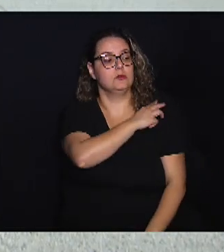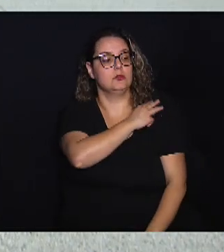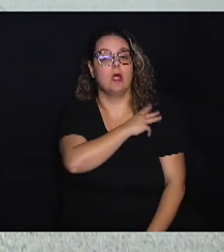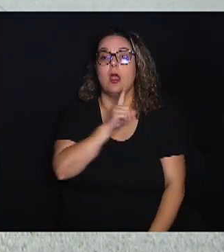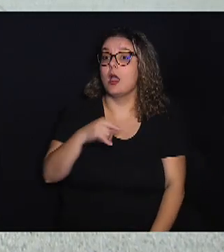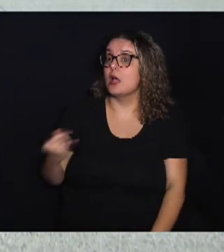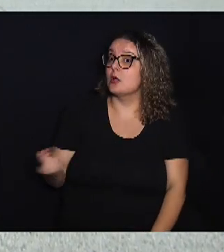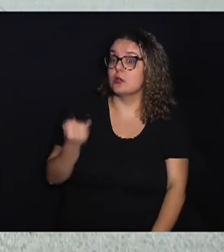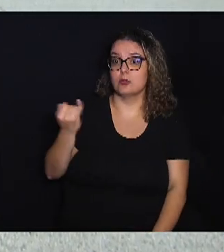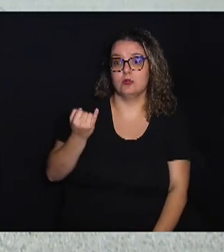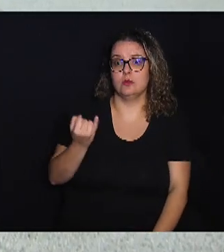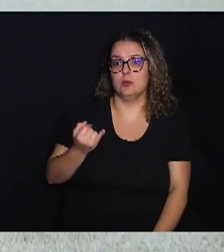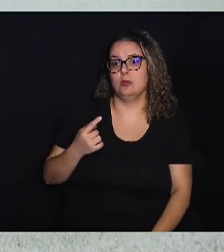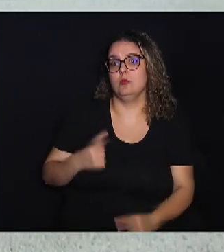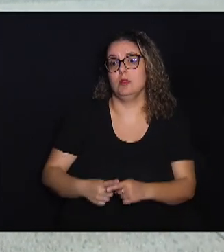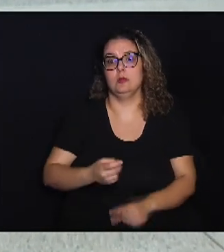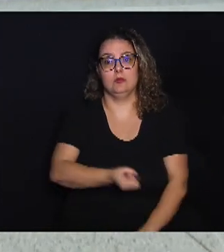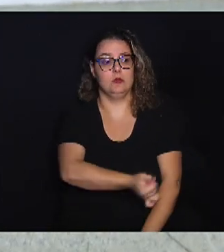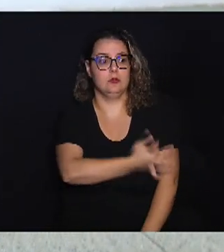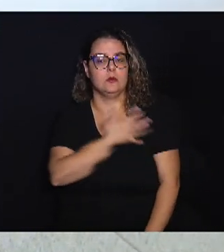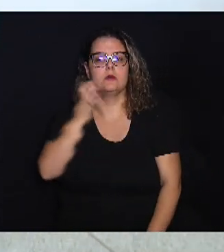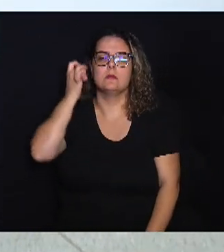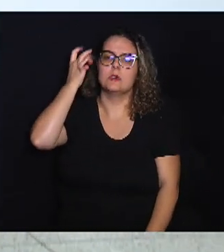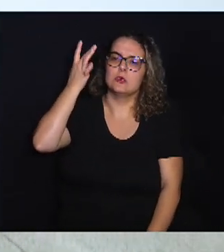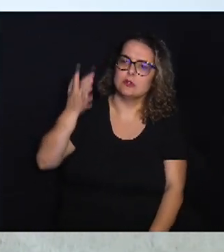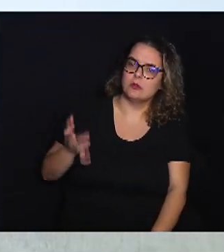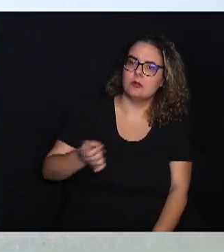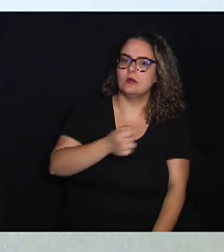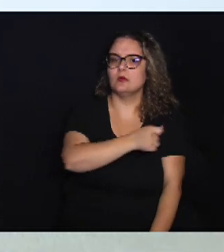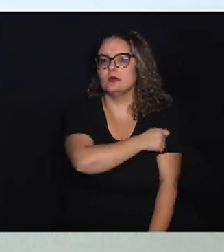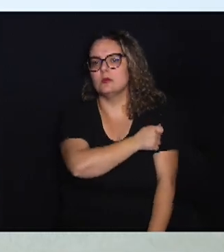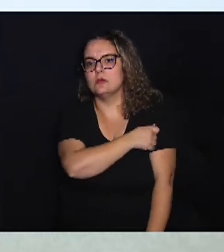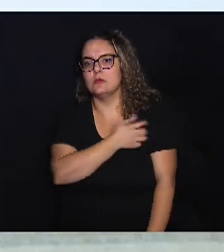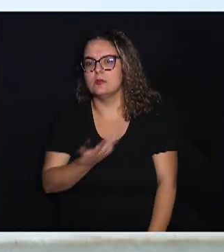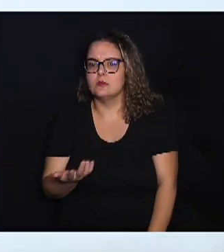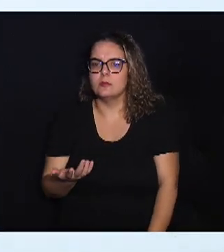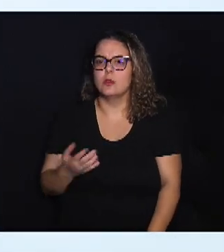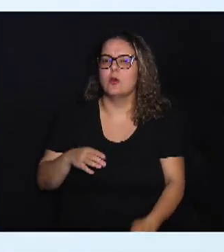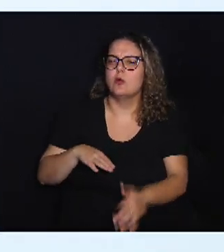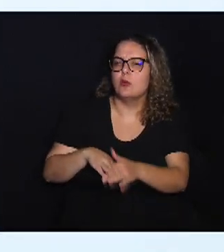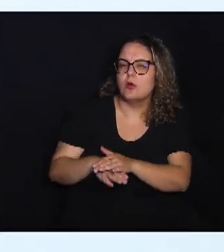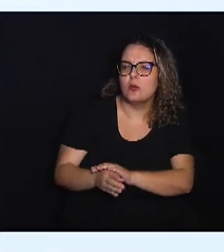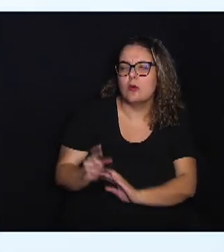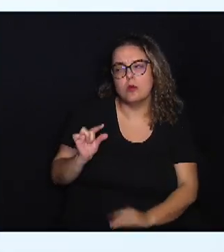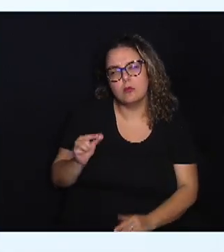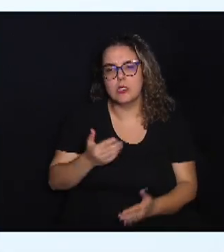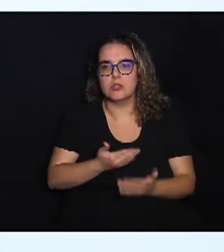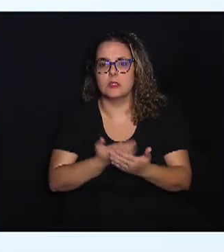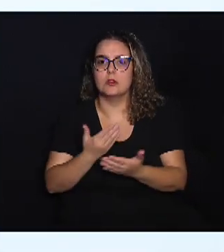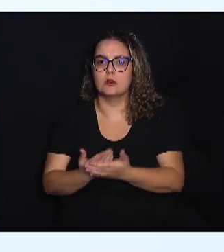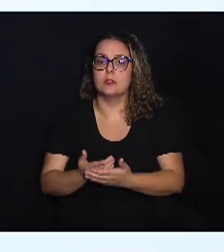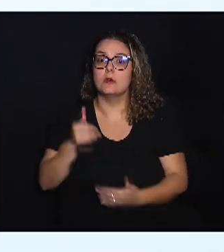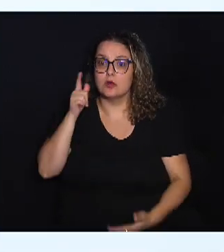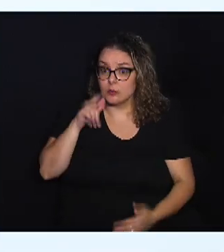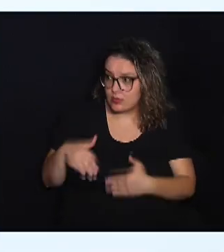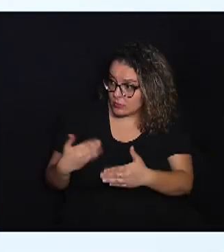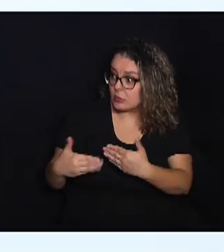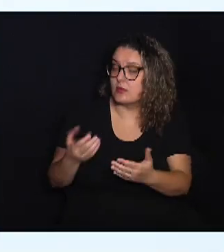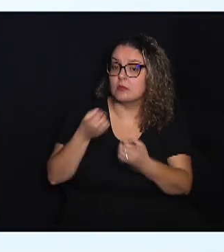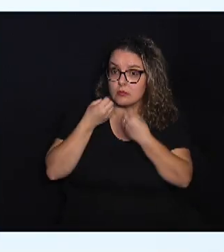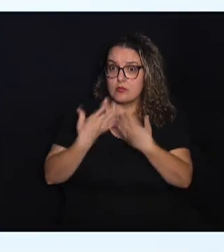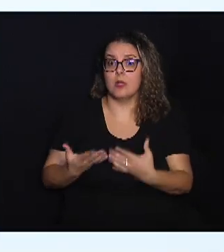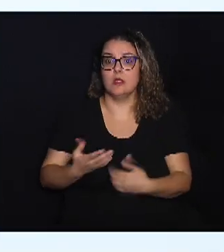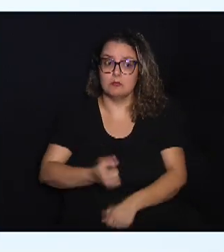ensino fundamental, um aluno que tem mais facilidade, um aluno que já tem um hábito mínimo ali de estudo, ele consegue levar bem o fundamental,